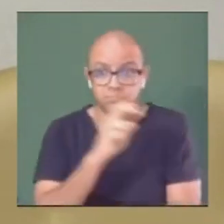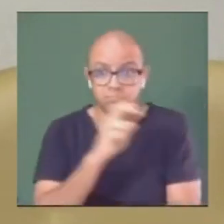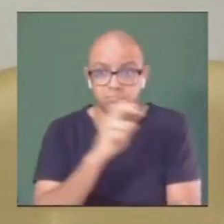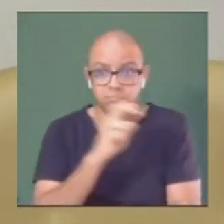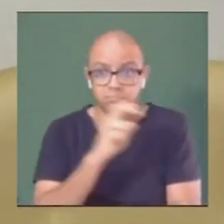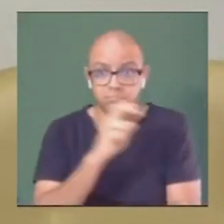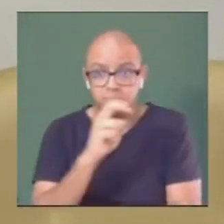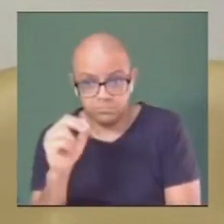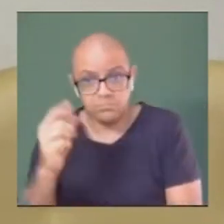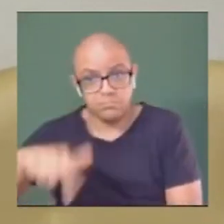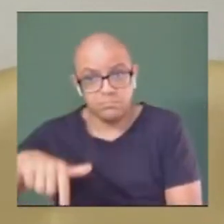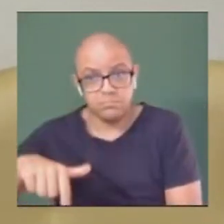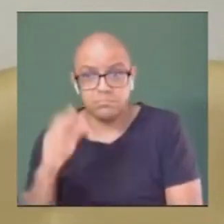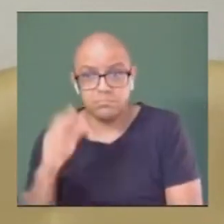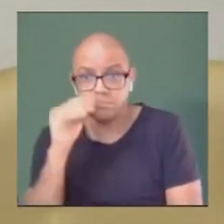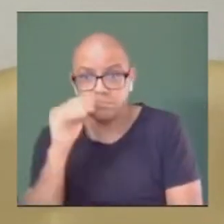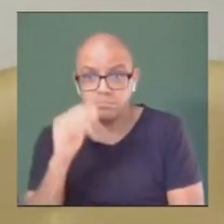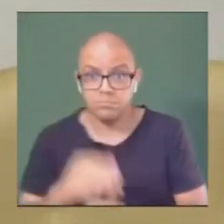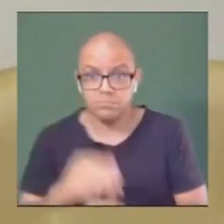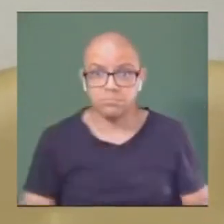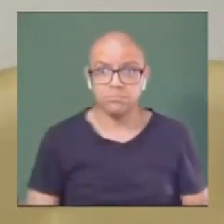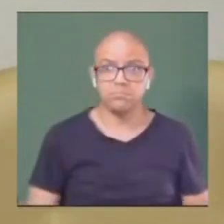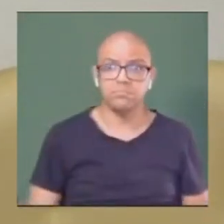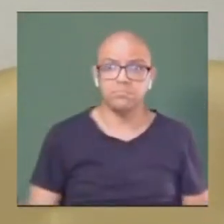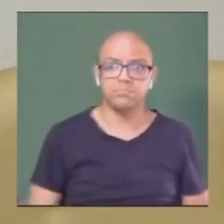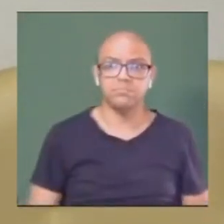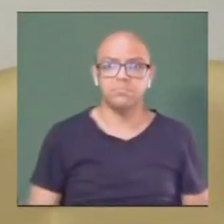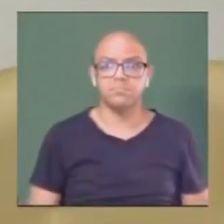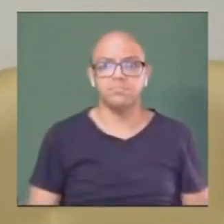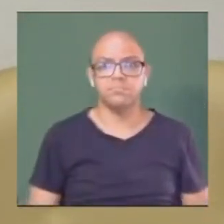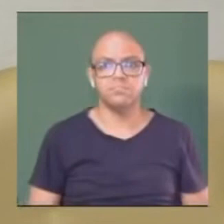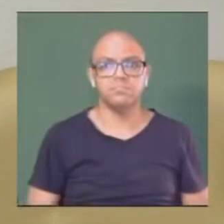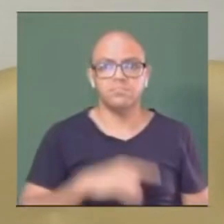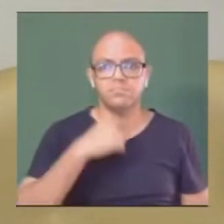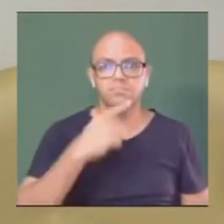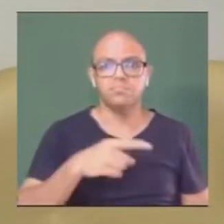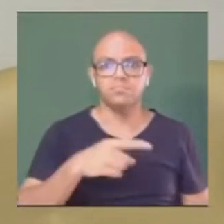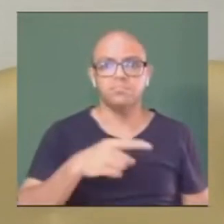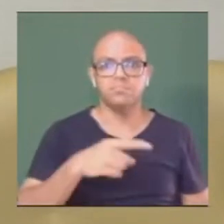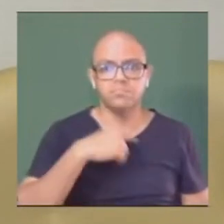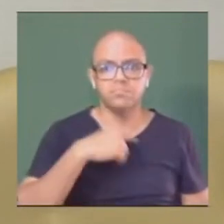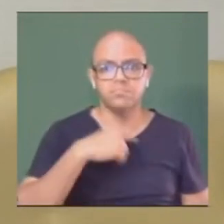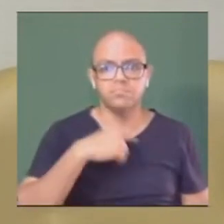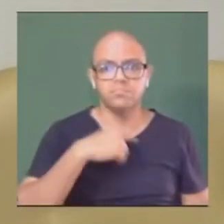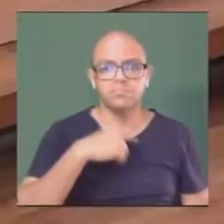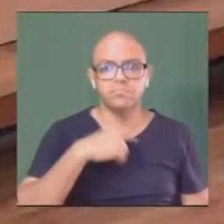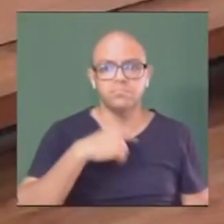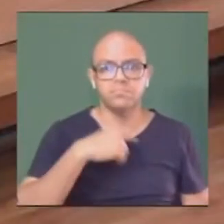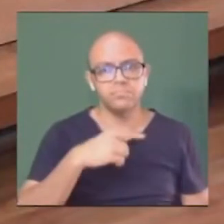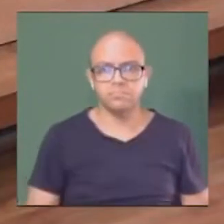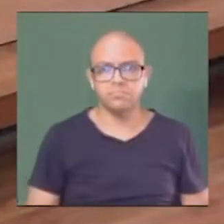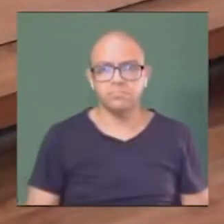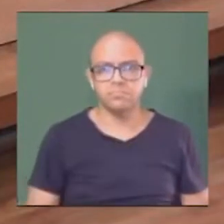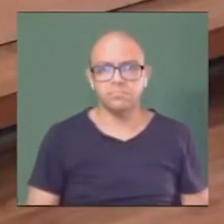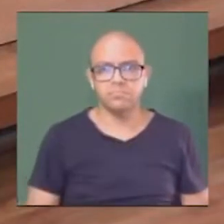é é um trabalho né quase escravo eu diria é isso muito obrigado o rosa